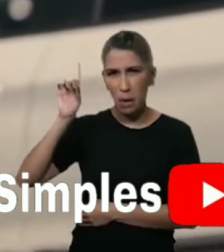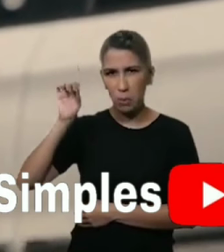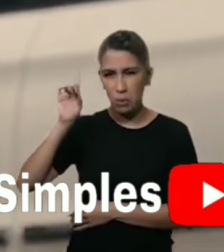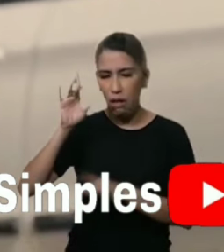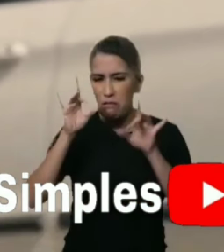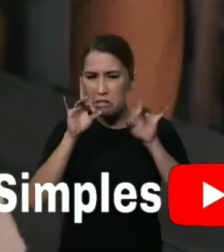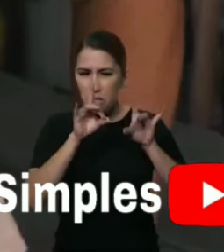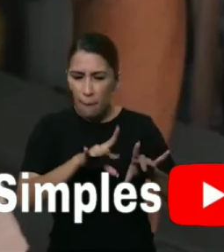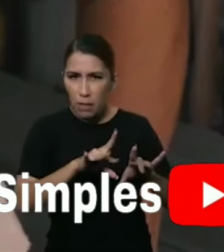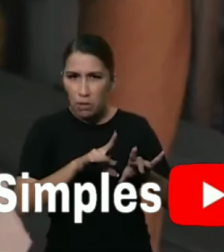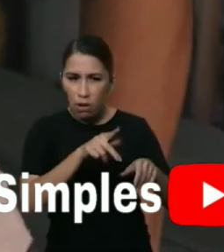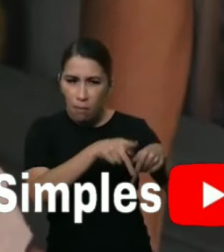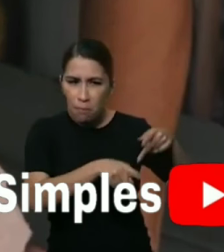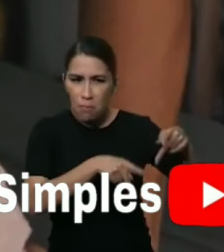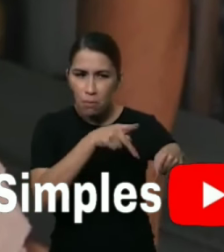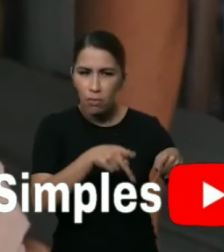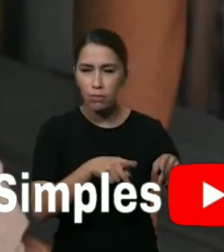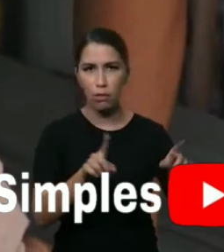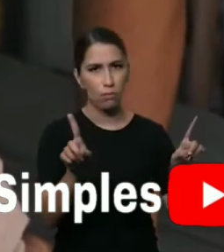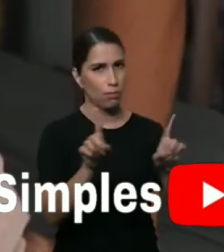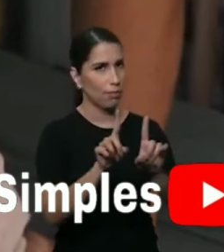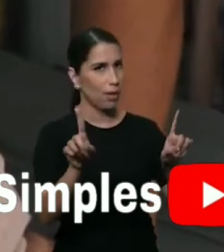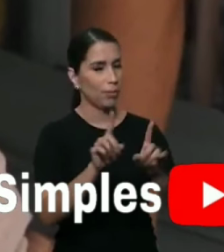não desampara ninguém.